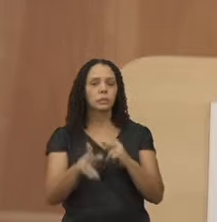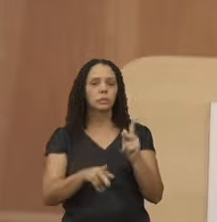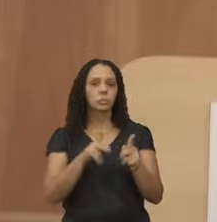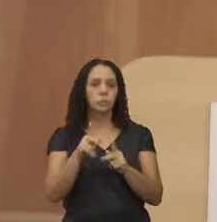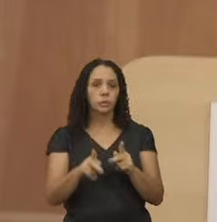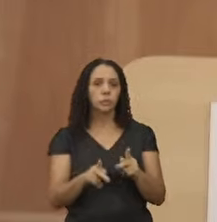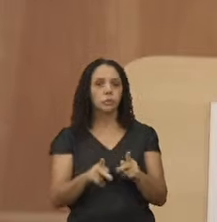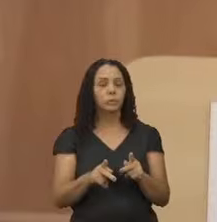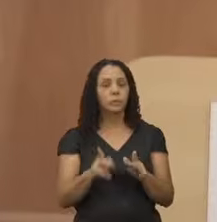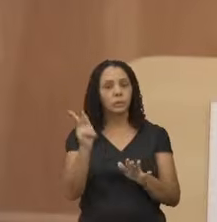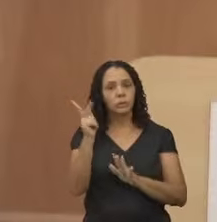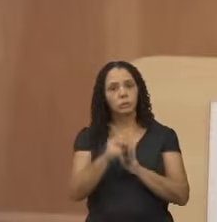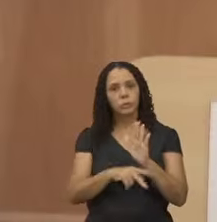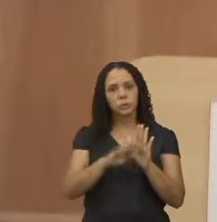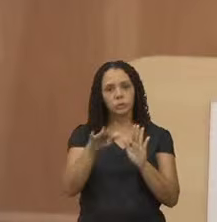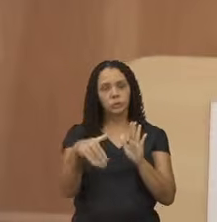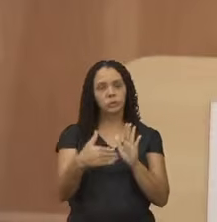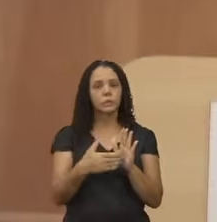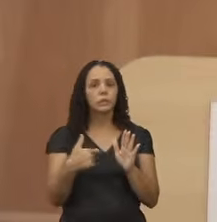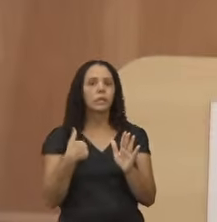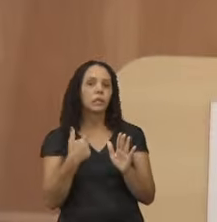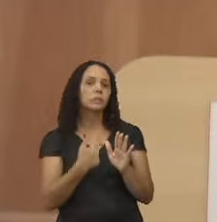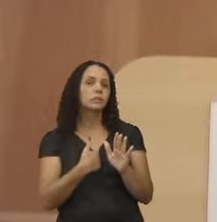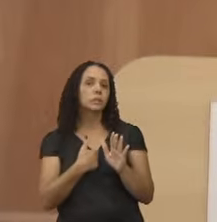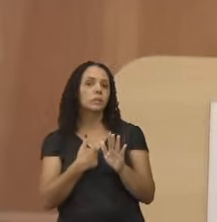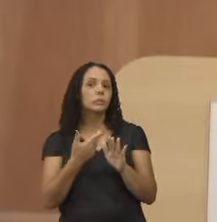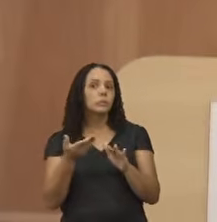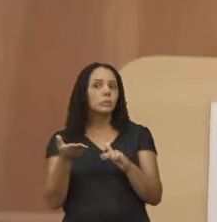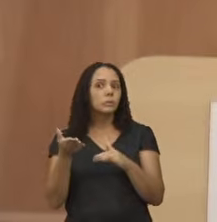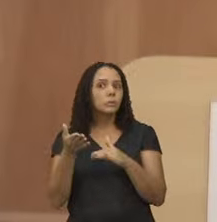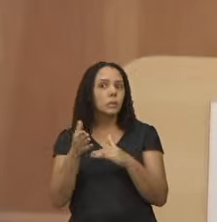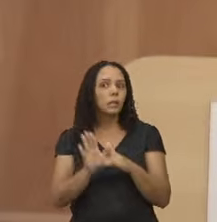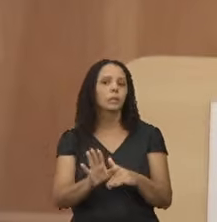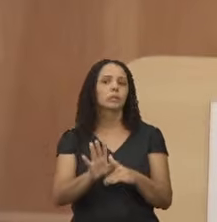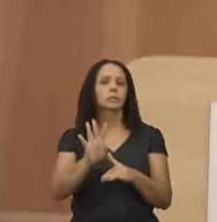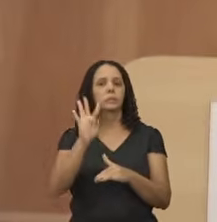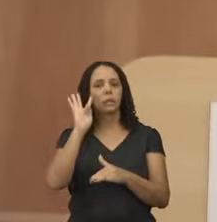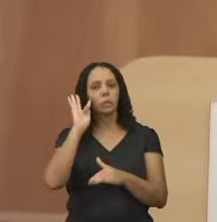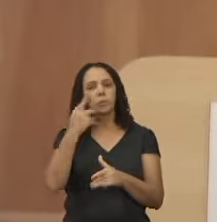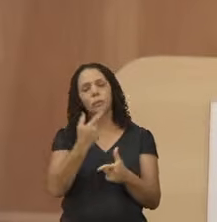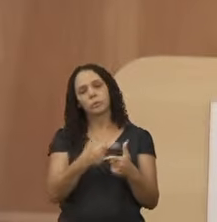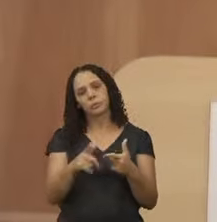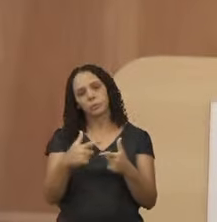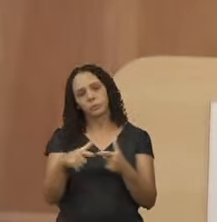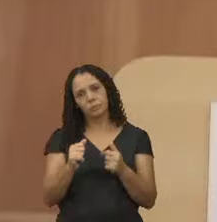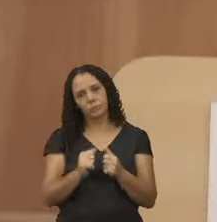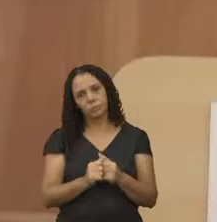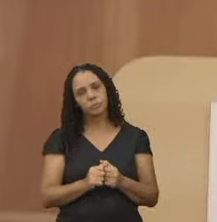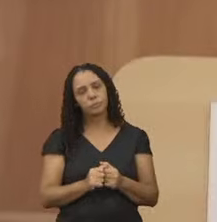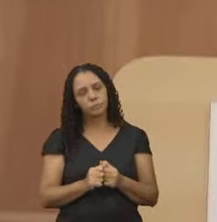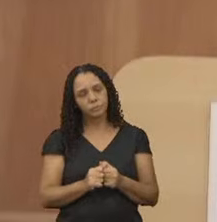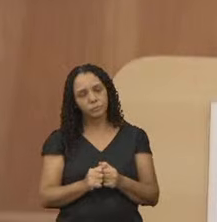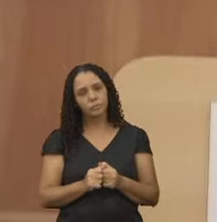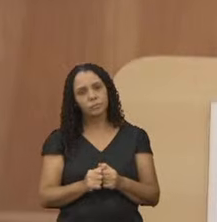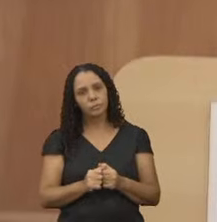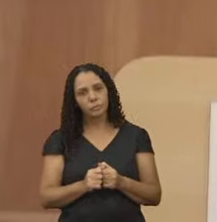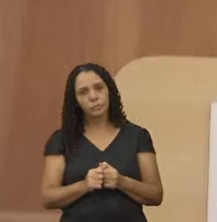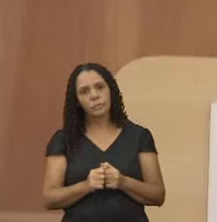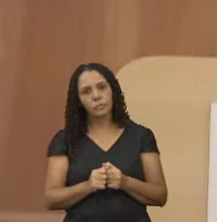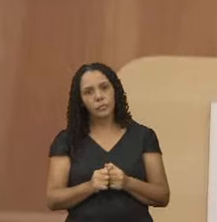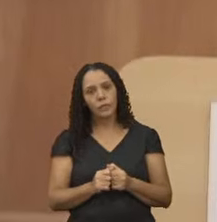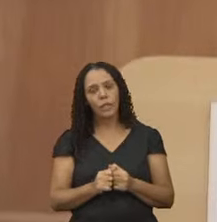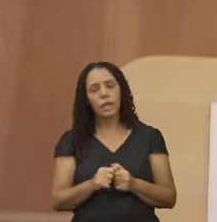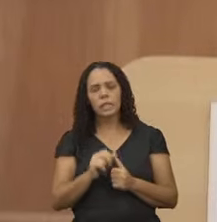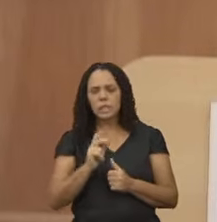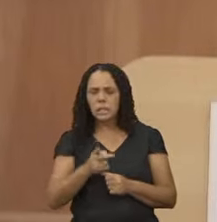E eu acho que com projetos como esse a gente se aproxima de resolver esse problema e a gente tem que dar cada vez mais passos. Eu digo com